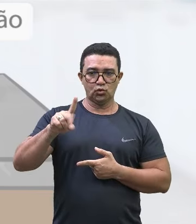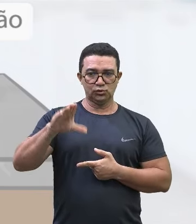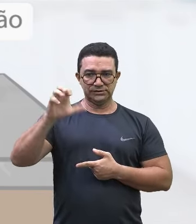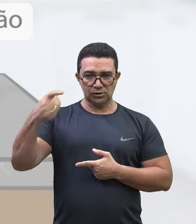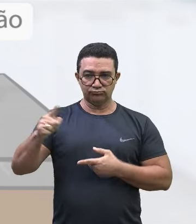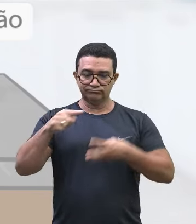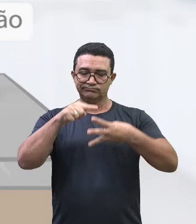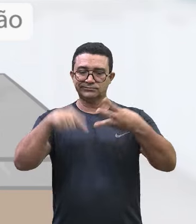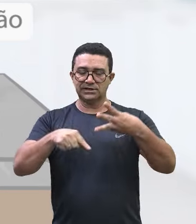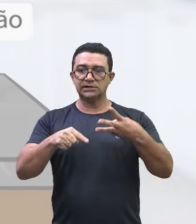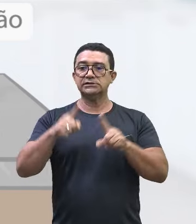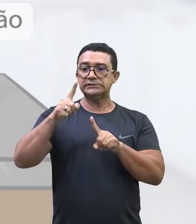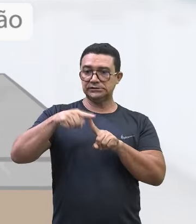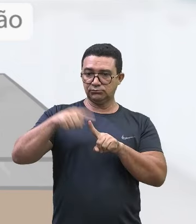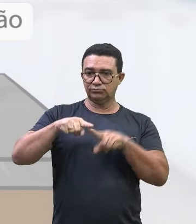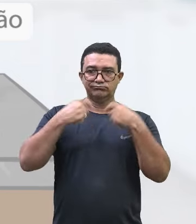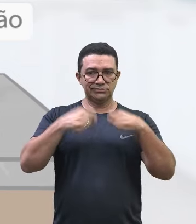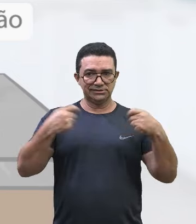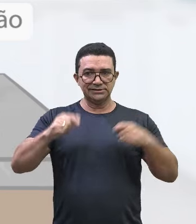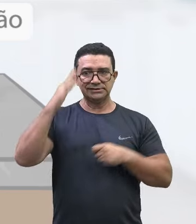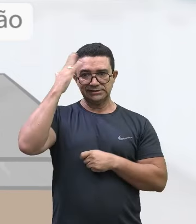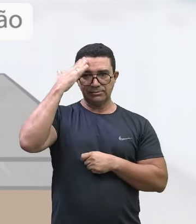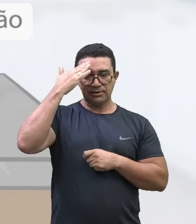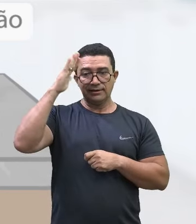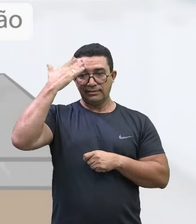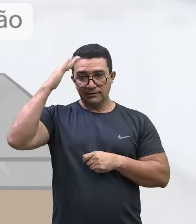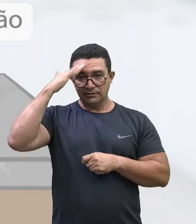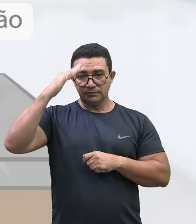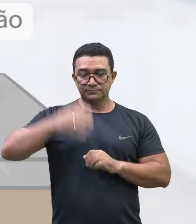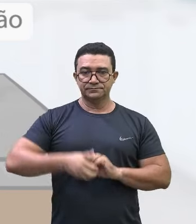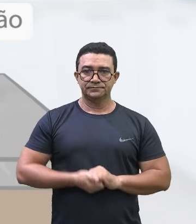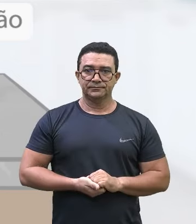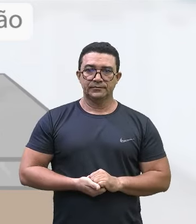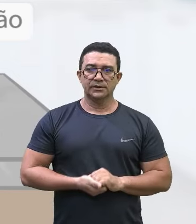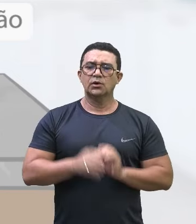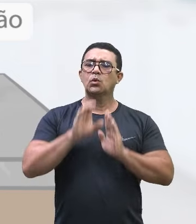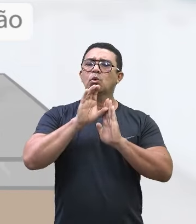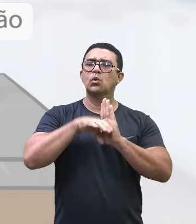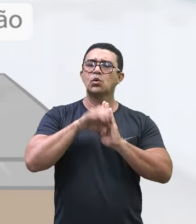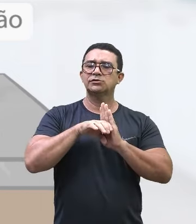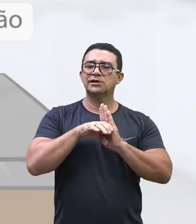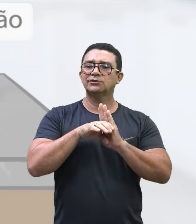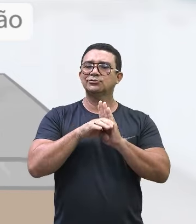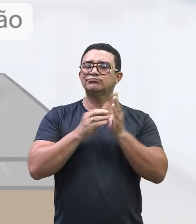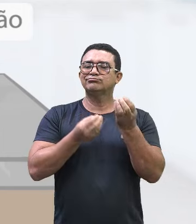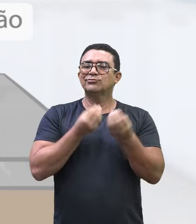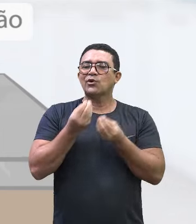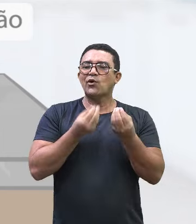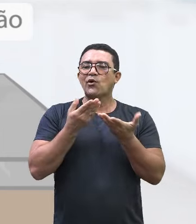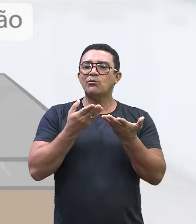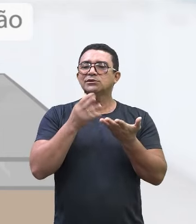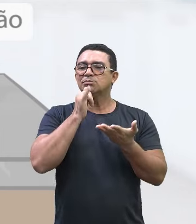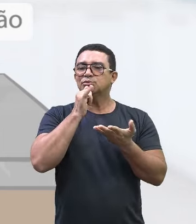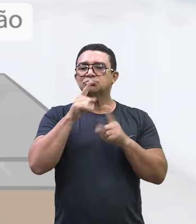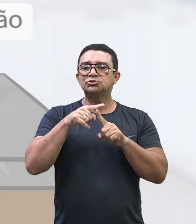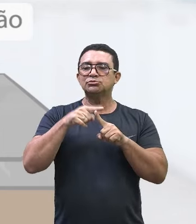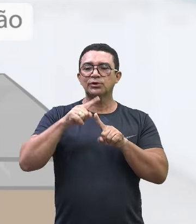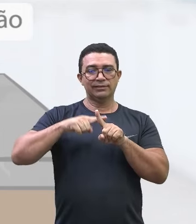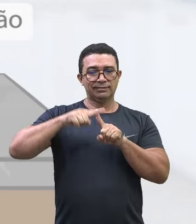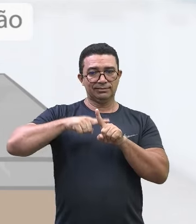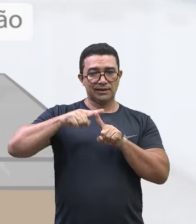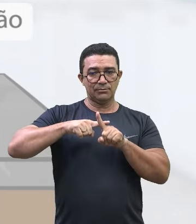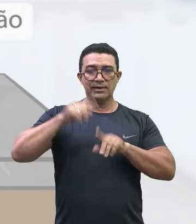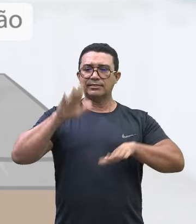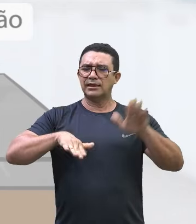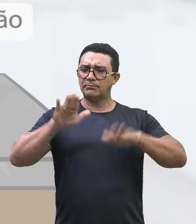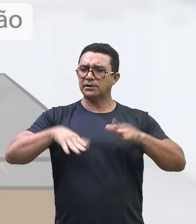tipos. Então, importante entender outro conceito que é sobre condutibilidade térmica. Dependendo do